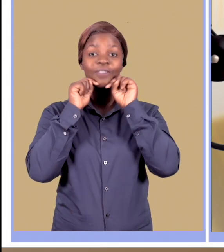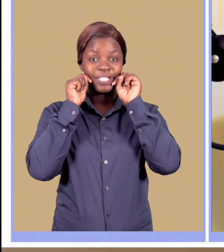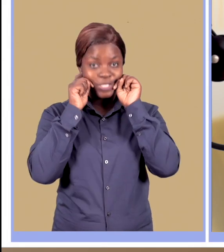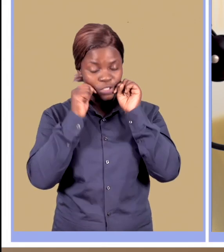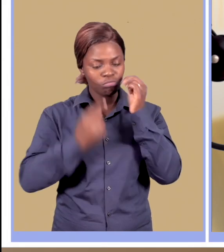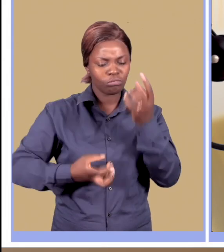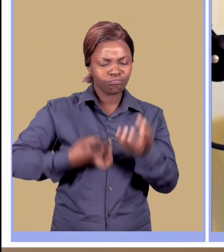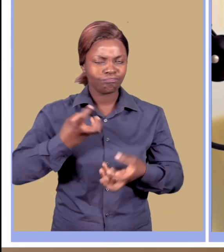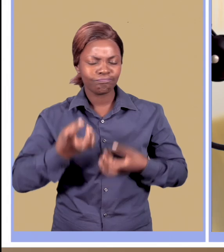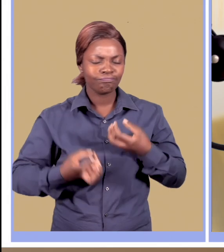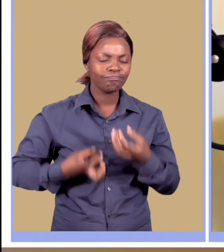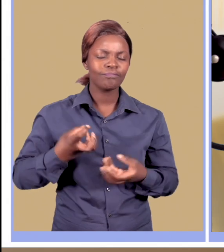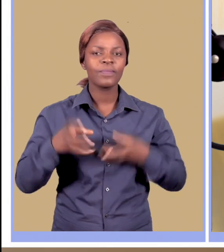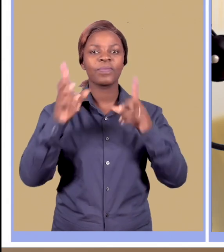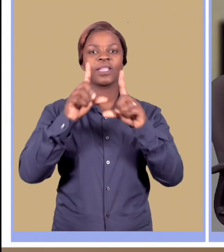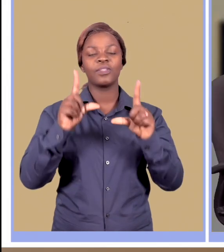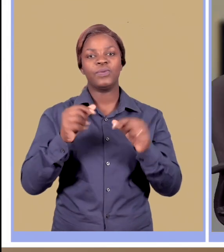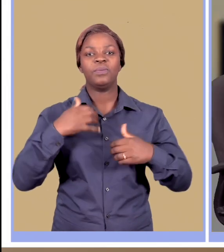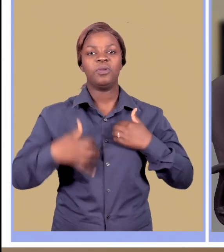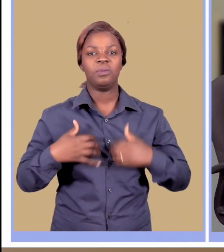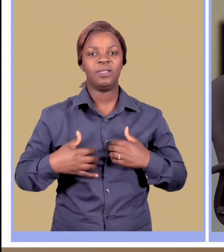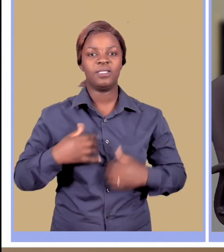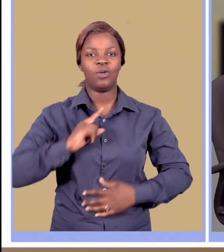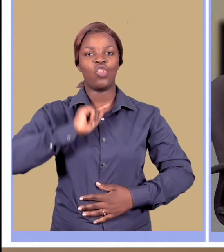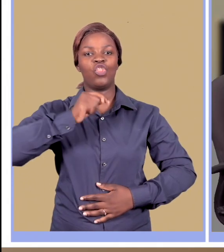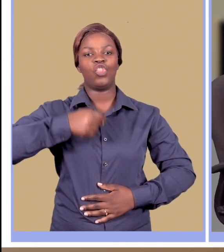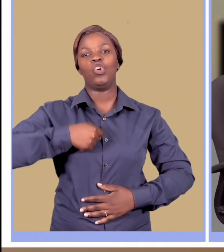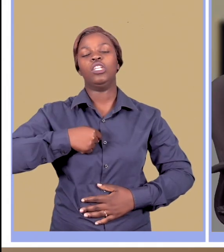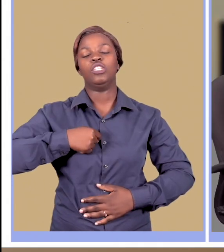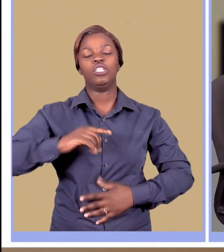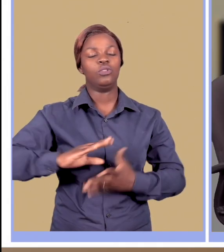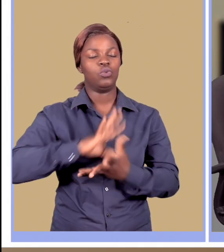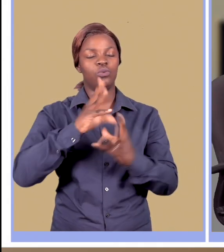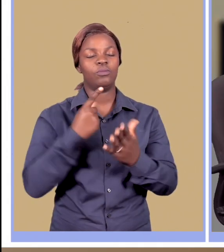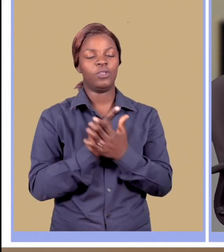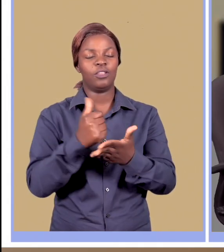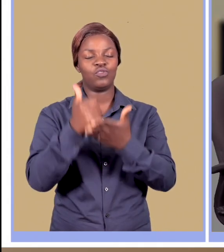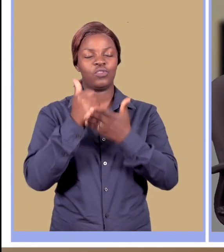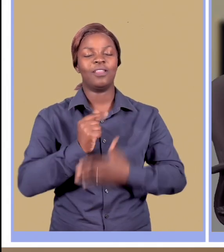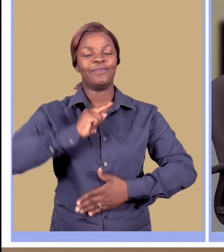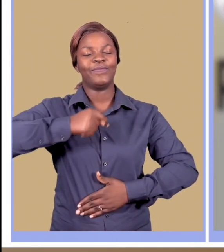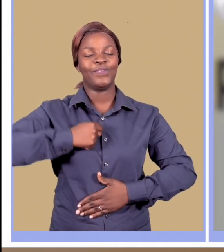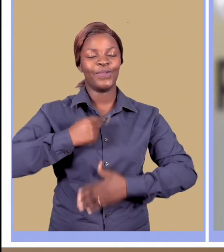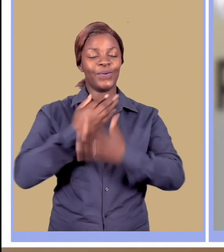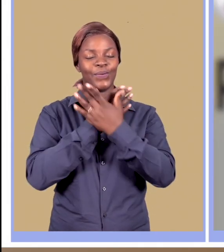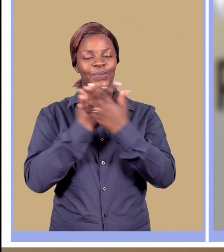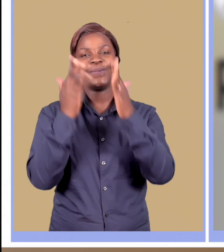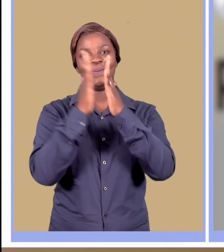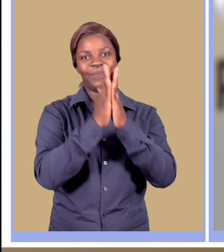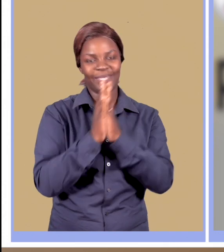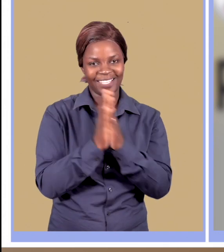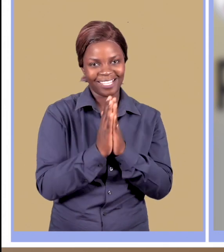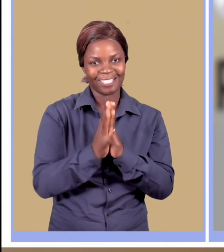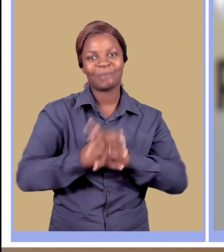podermos falar um pouco da nossa preocupação. Nada para nós sem nós. Obrigado. Muito